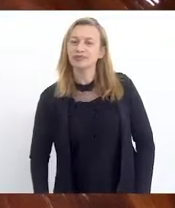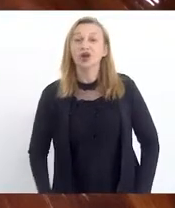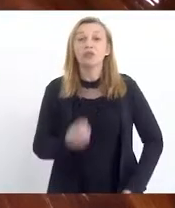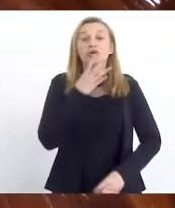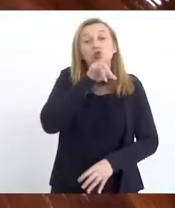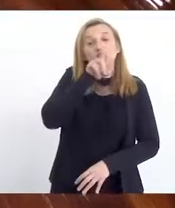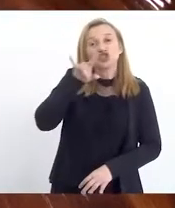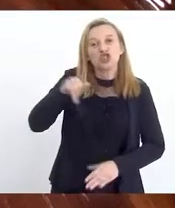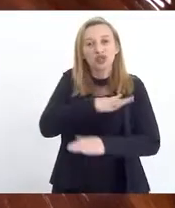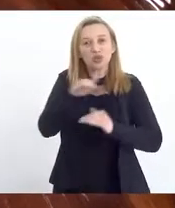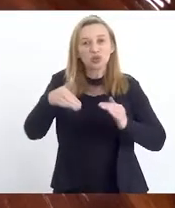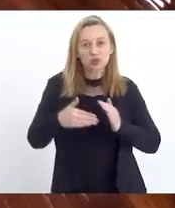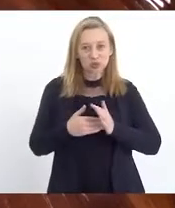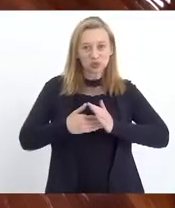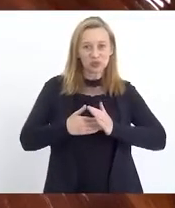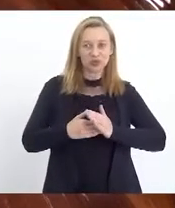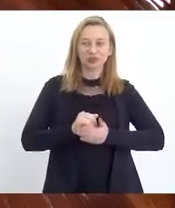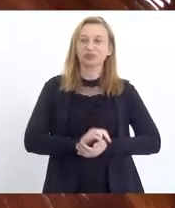Bom dia a todos e todas.